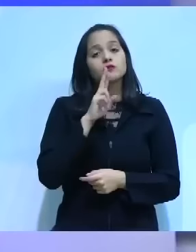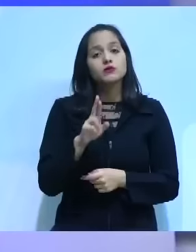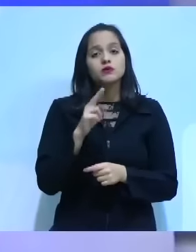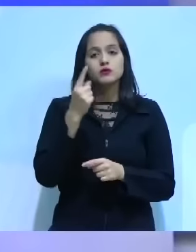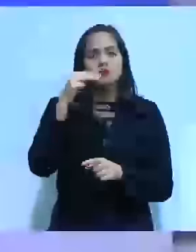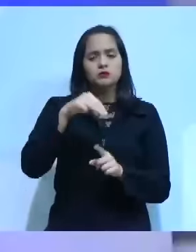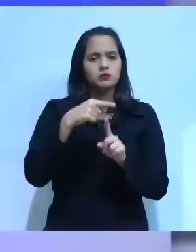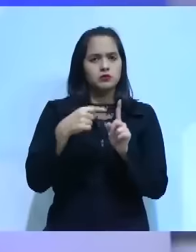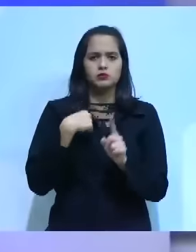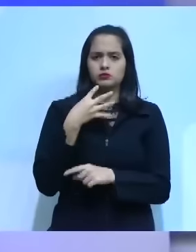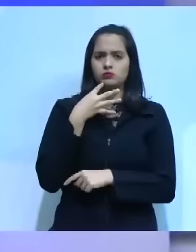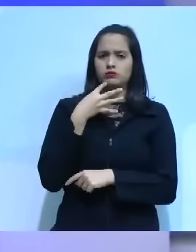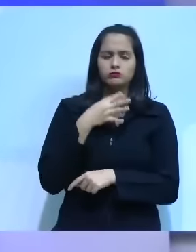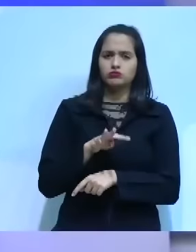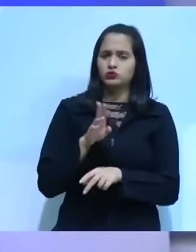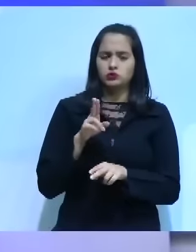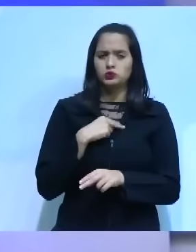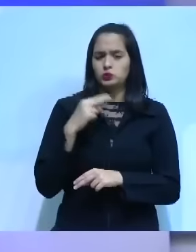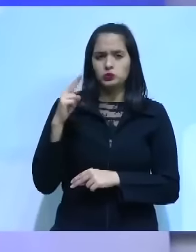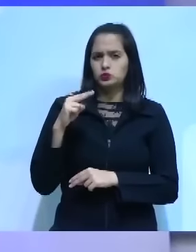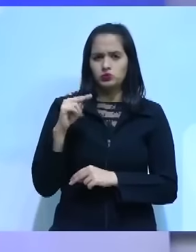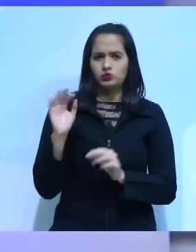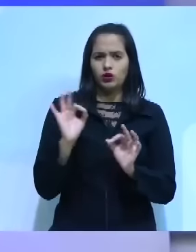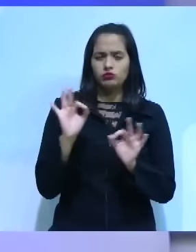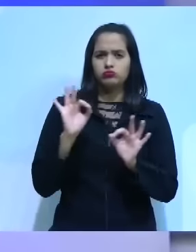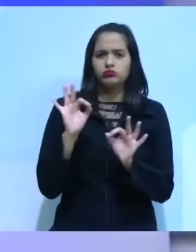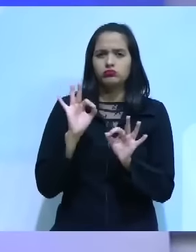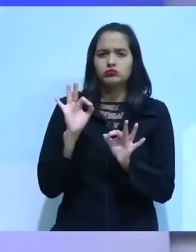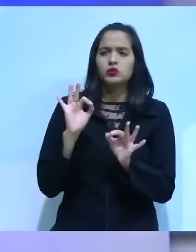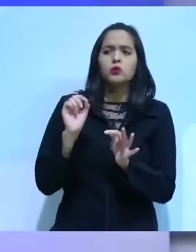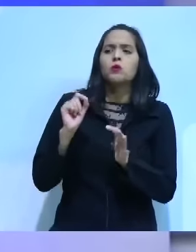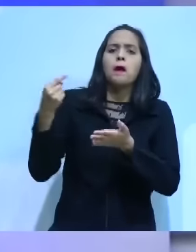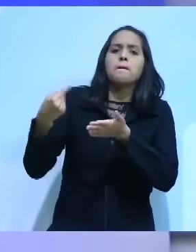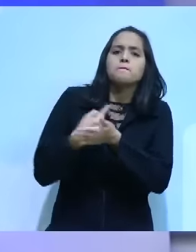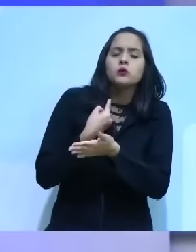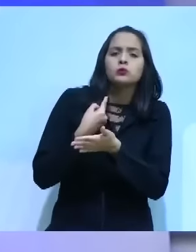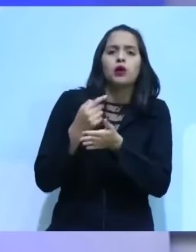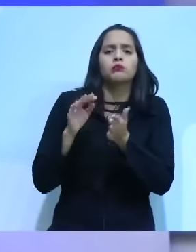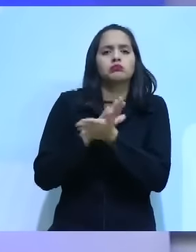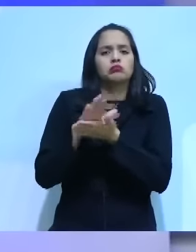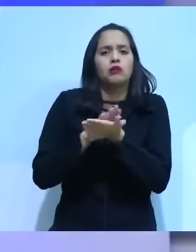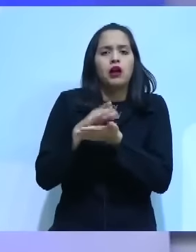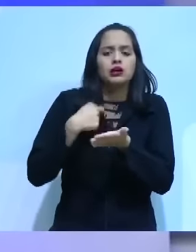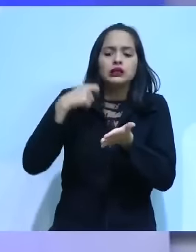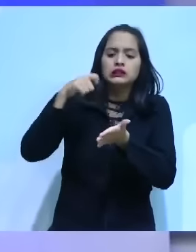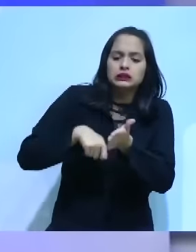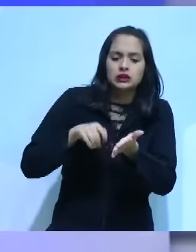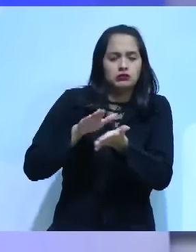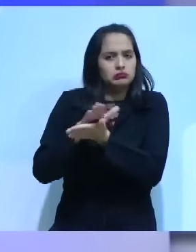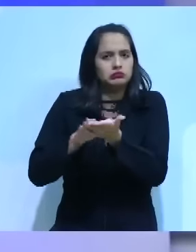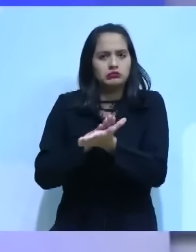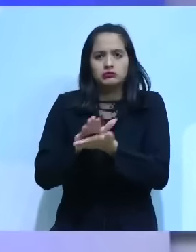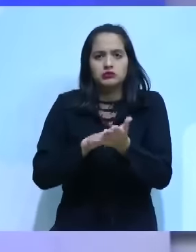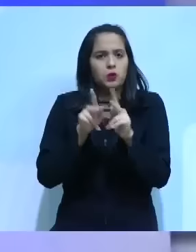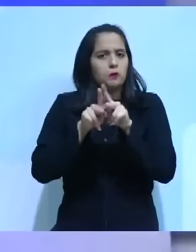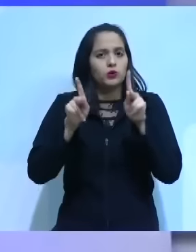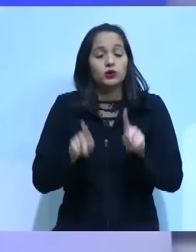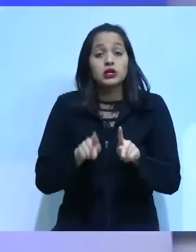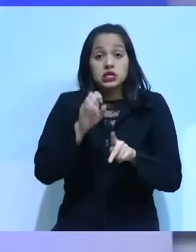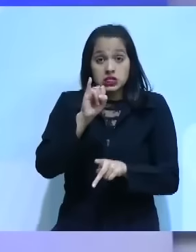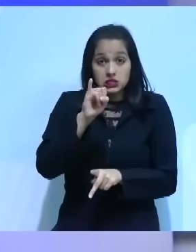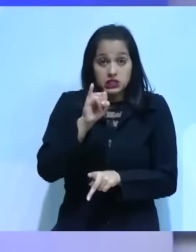desconheço. Nunca fui submetido ou convocado para assinar esse projeto. Se